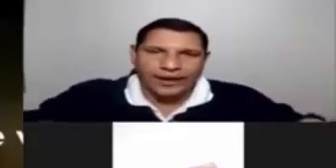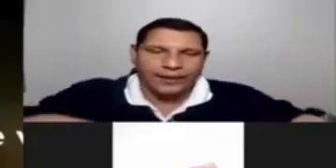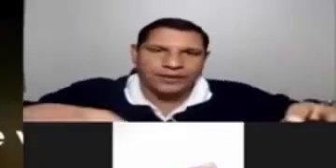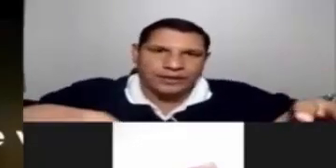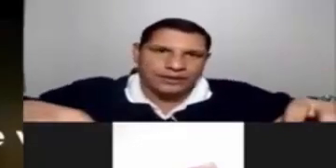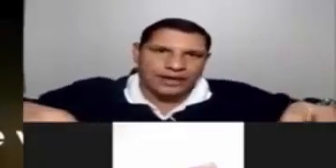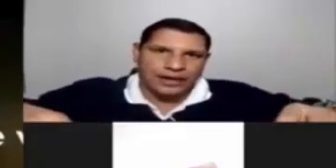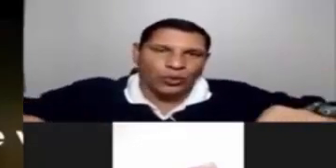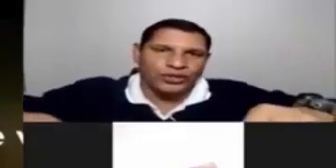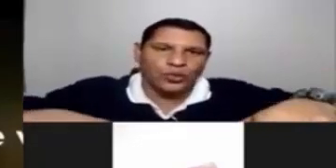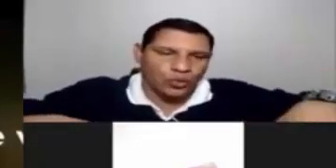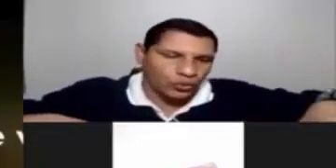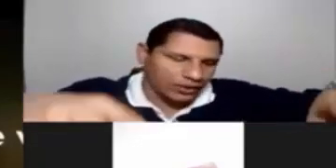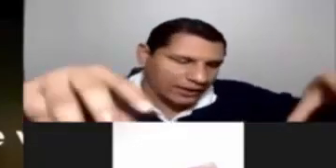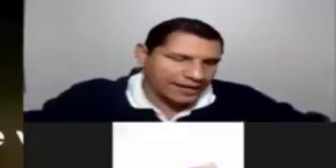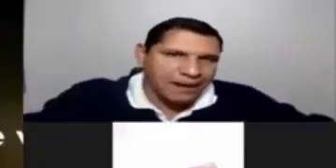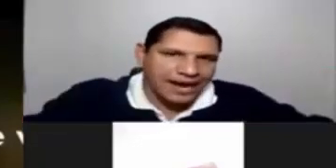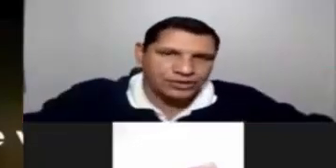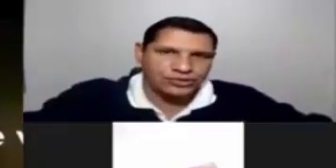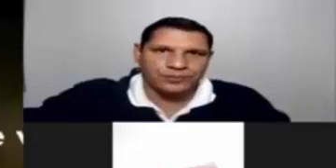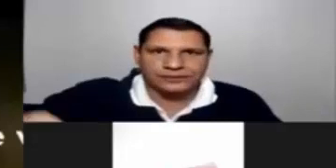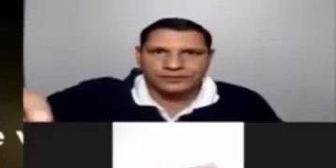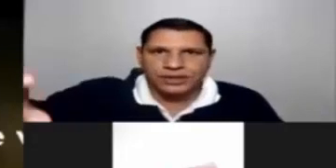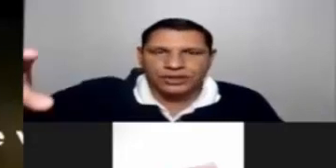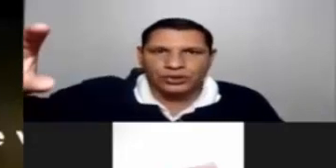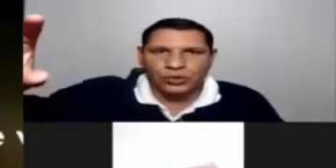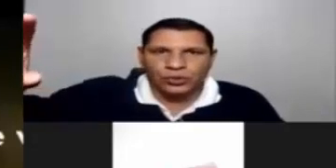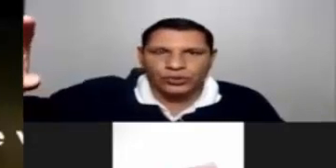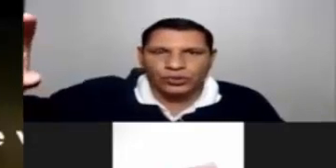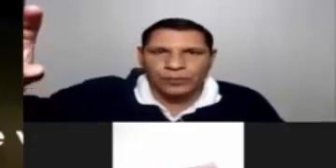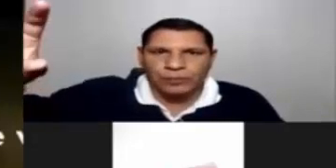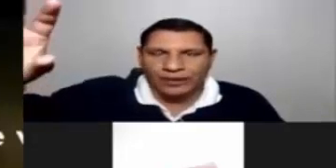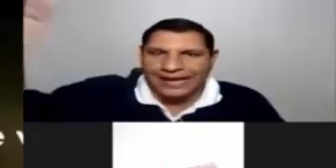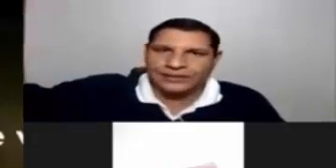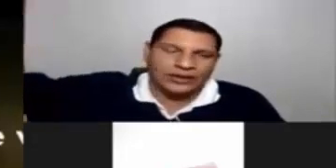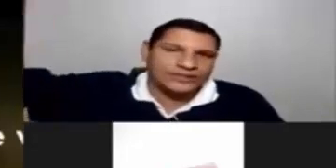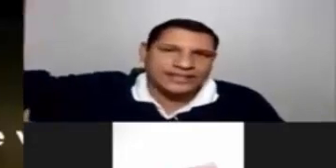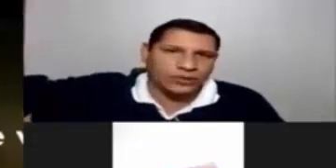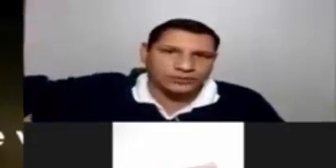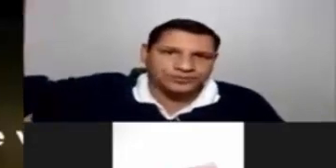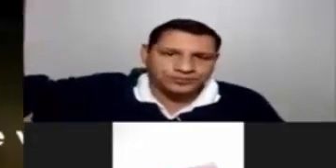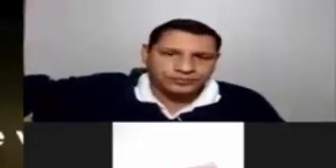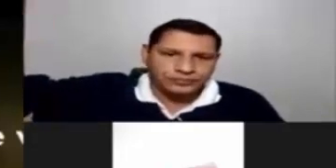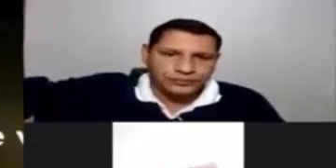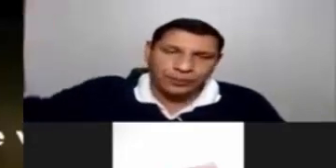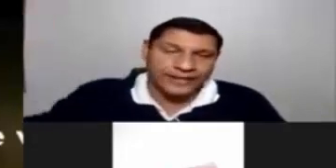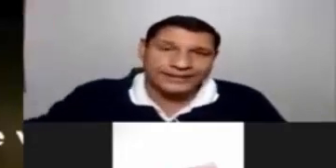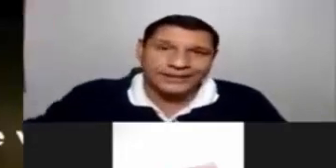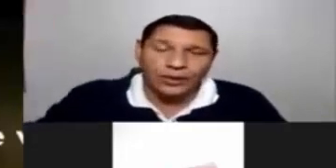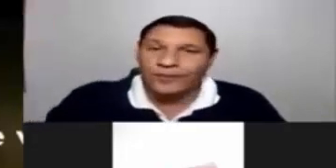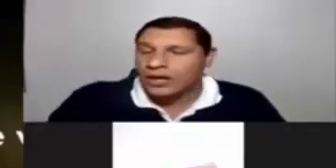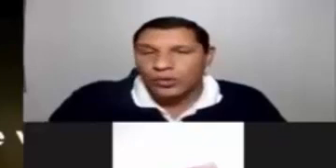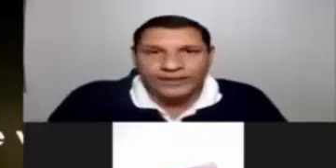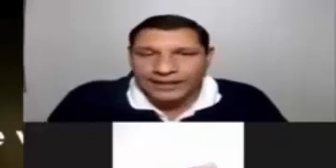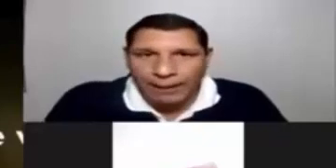não é o rico lá embaixo e o Lázaro lá no céu. Porque